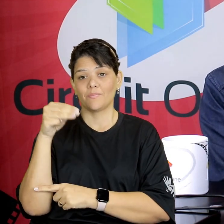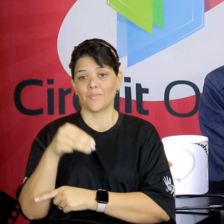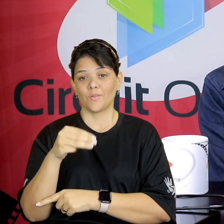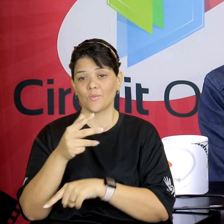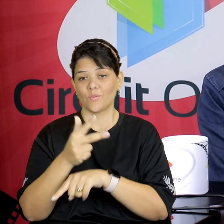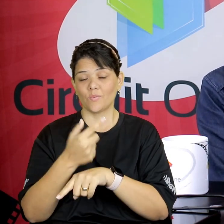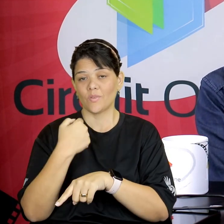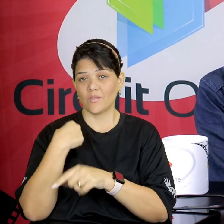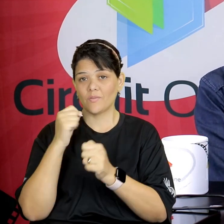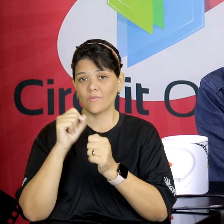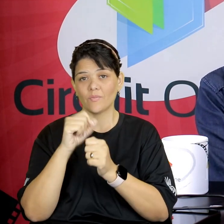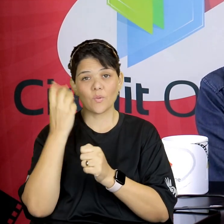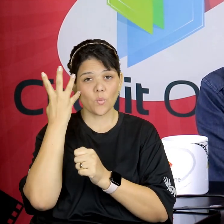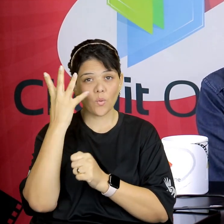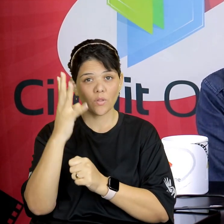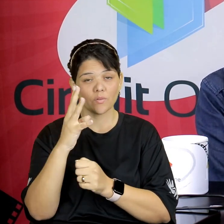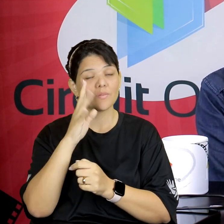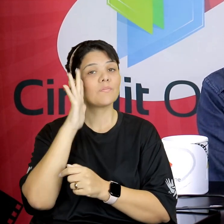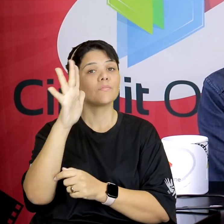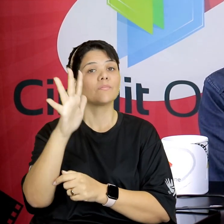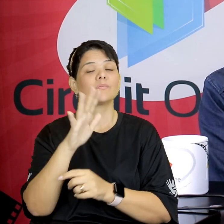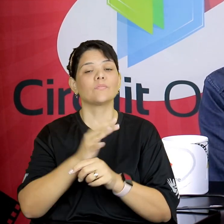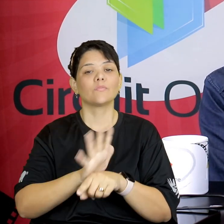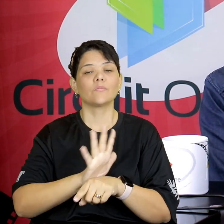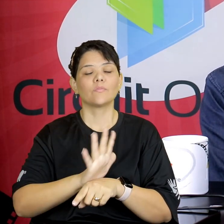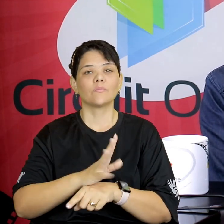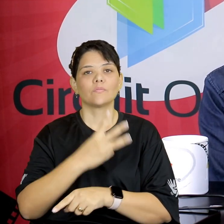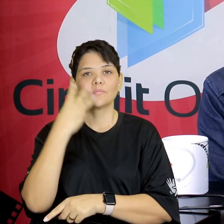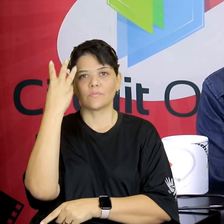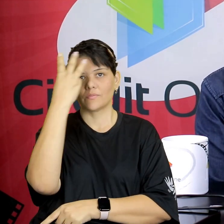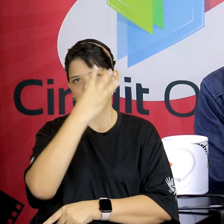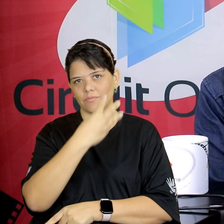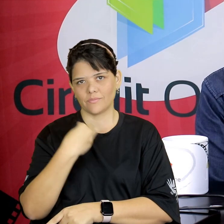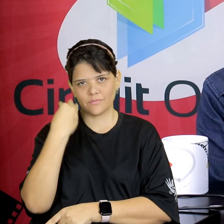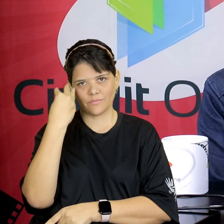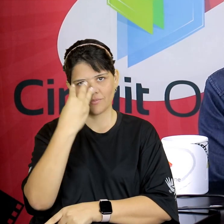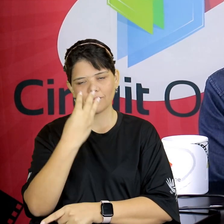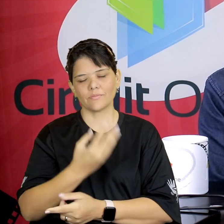Então, imagina um filme de 3 horas. Então é bastante coisa.